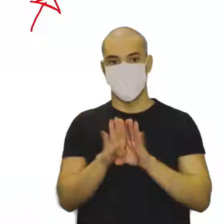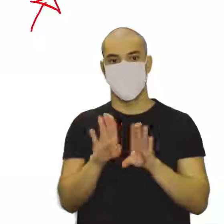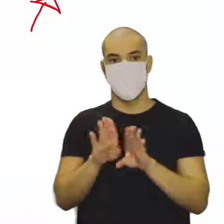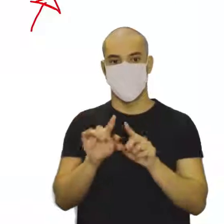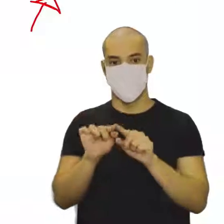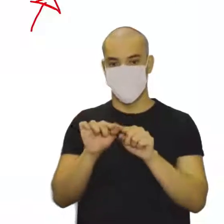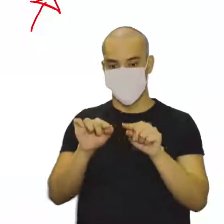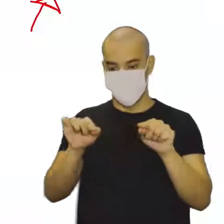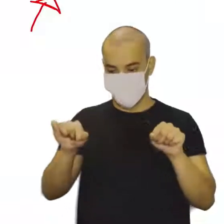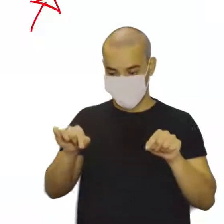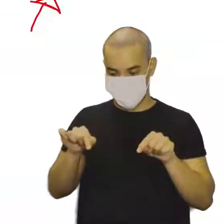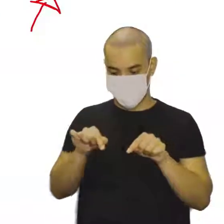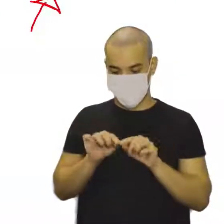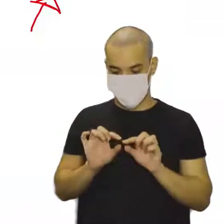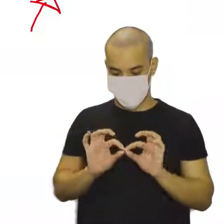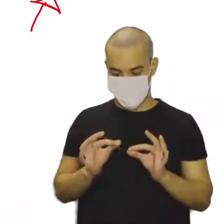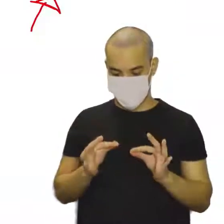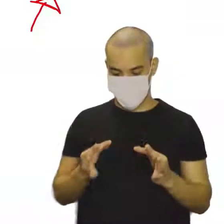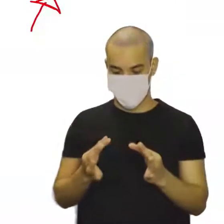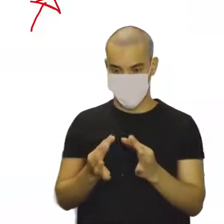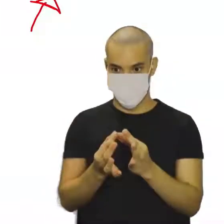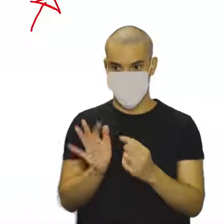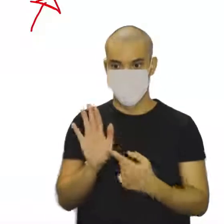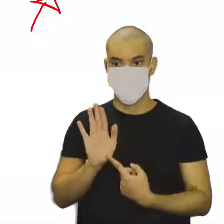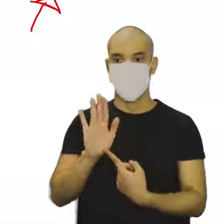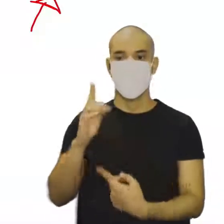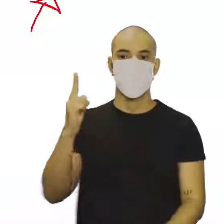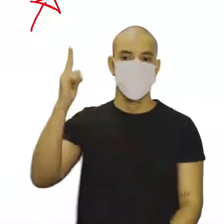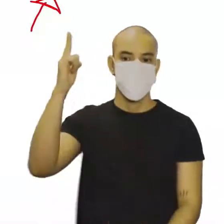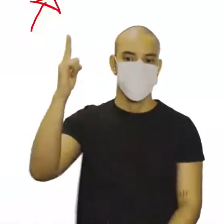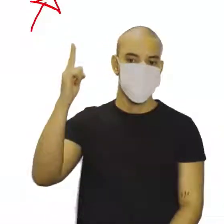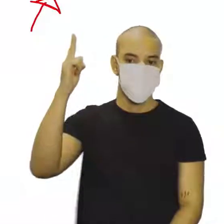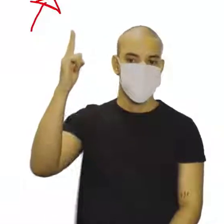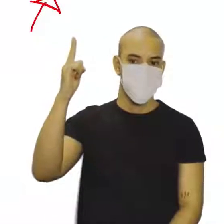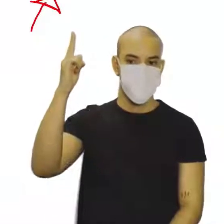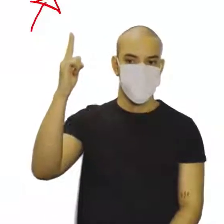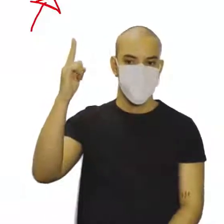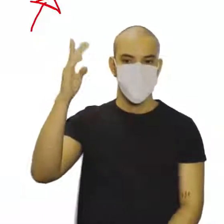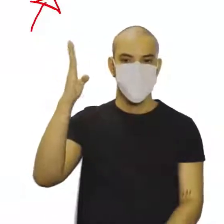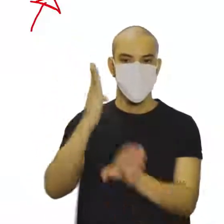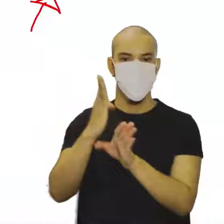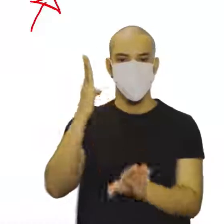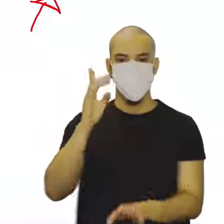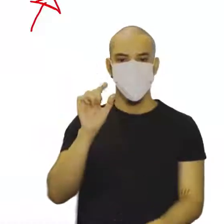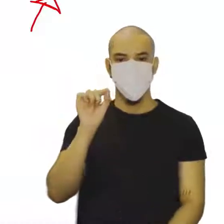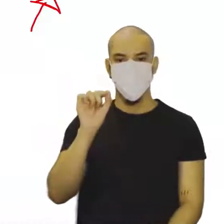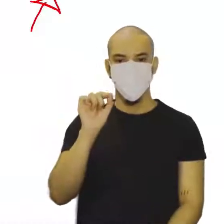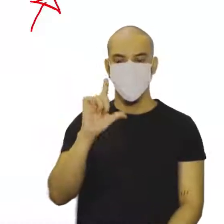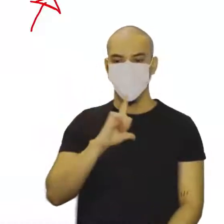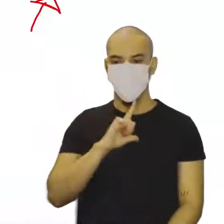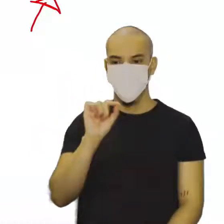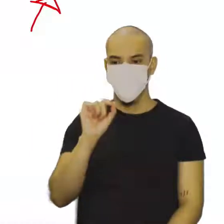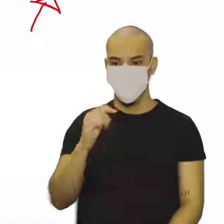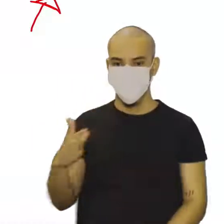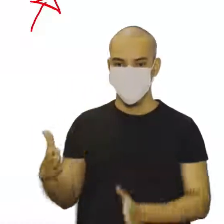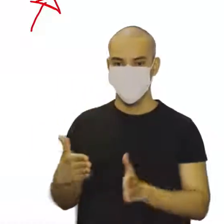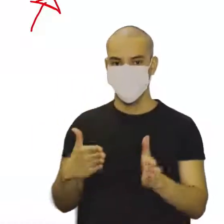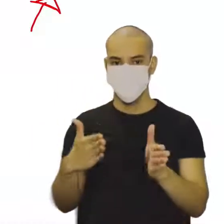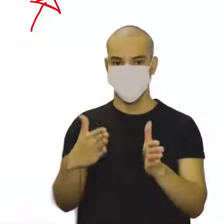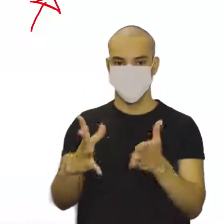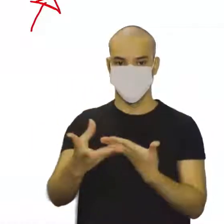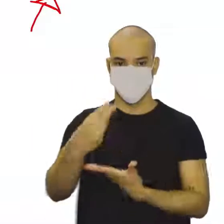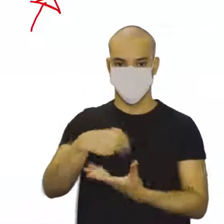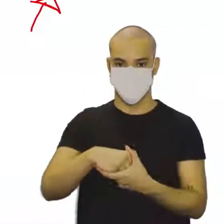rosca, como vocês podem observar na figura. Graças a este formato, é criado um caminho pelo qual o